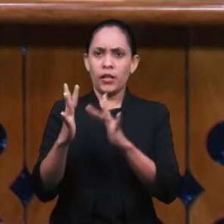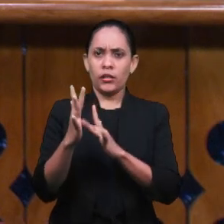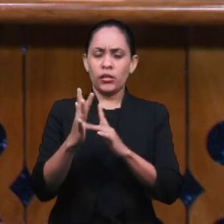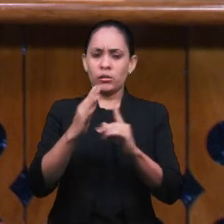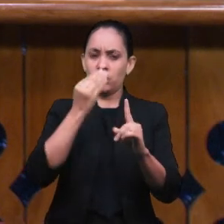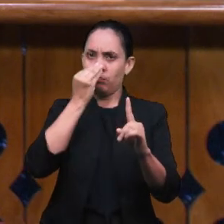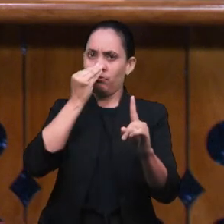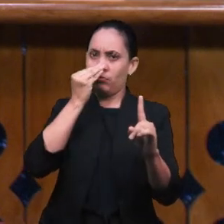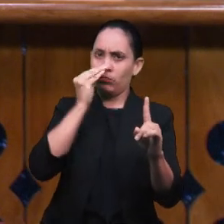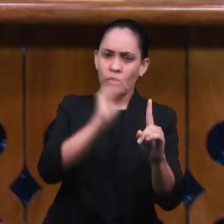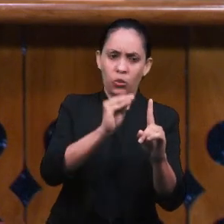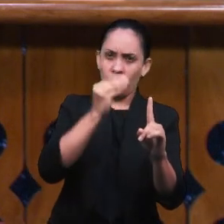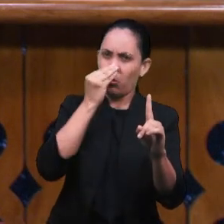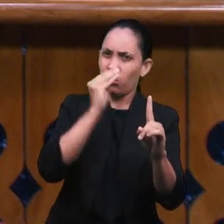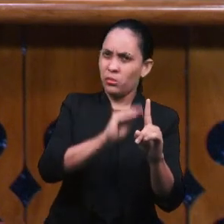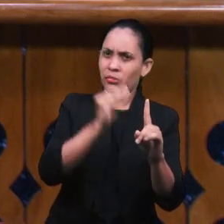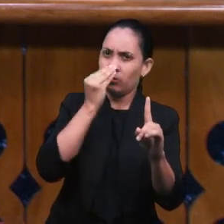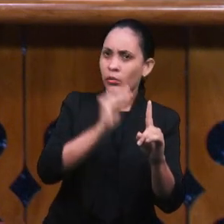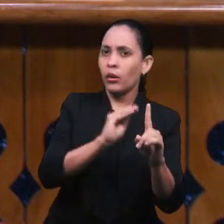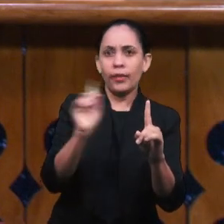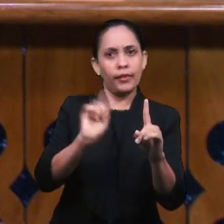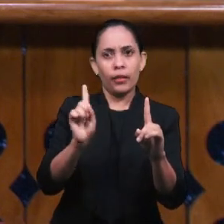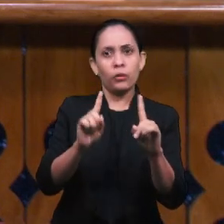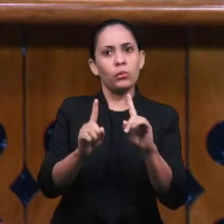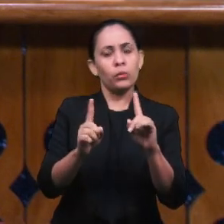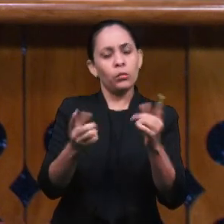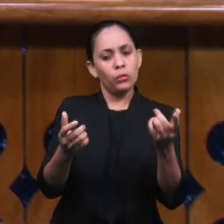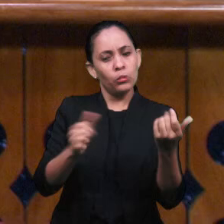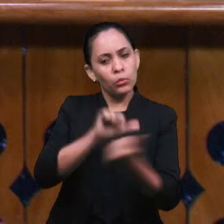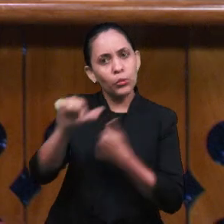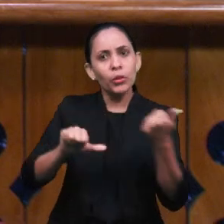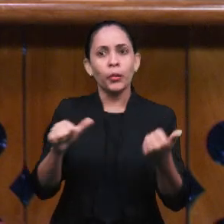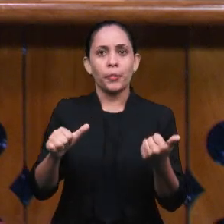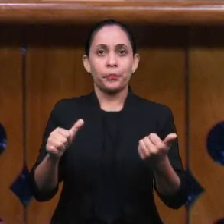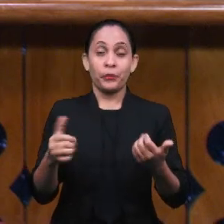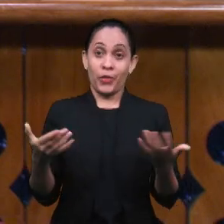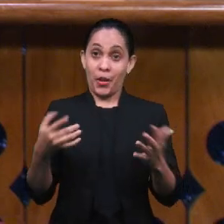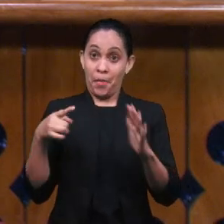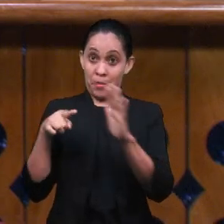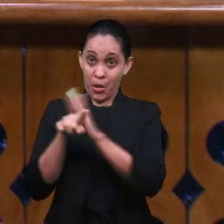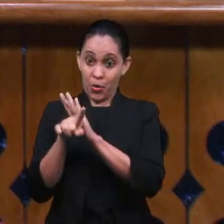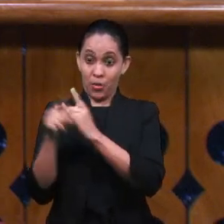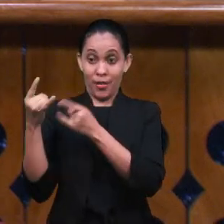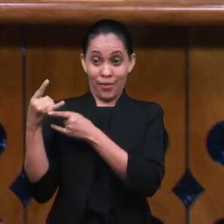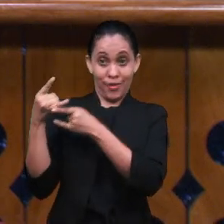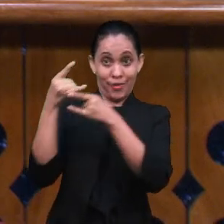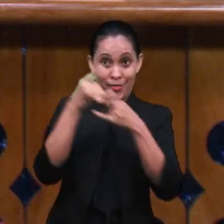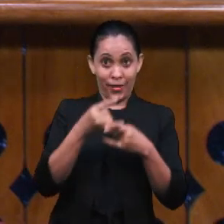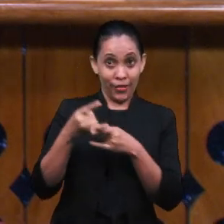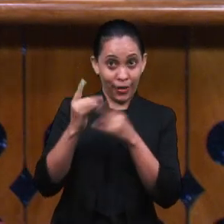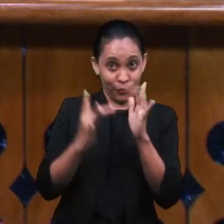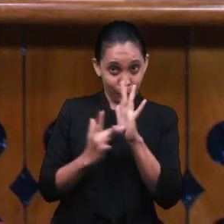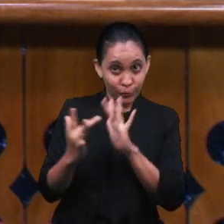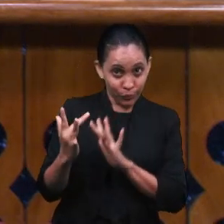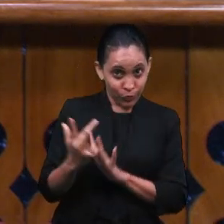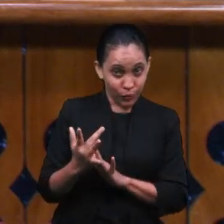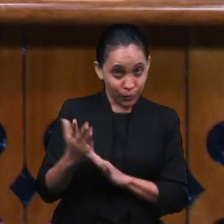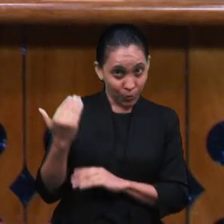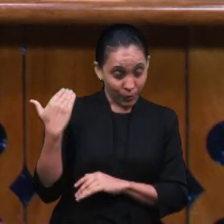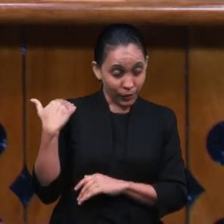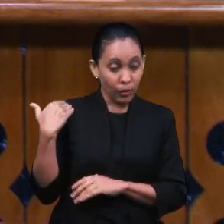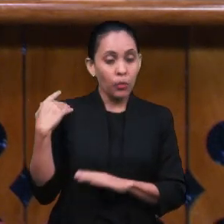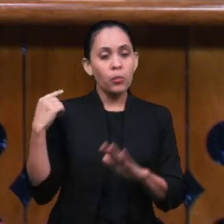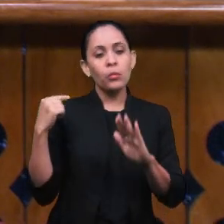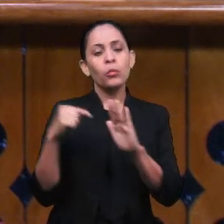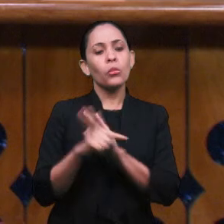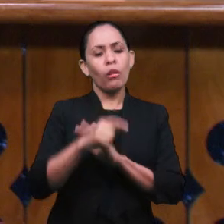certas. Quando, na pergunta, na live, Jesus fez, quem diz os homens que eu sou?